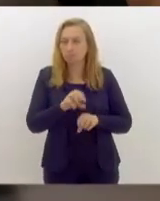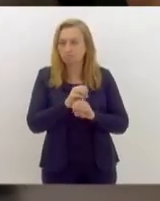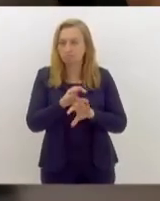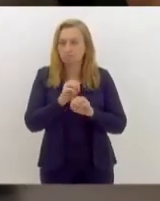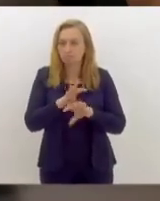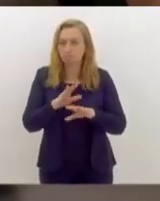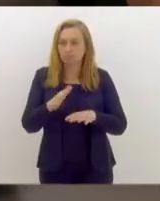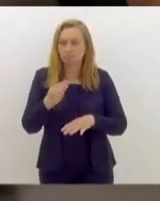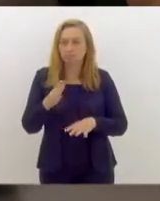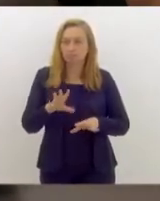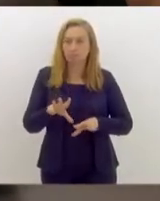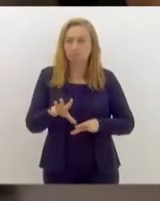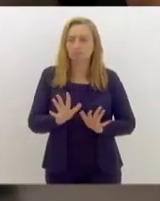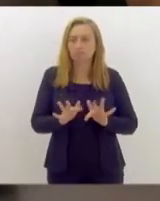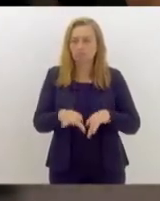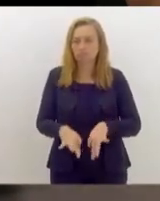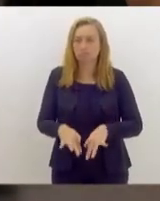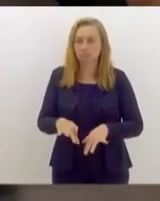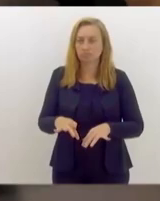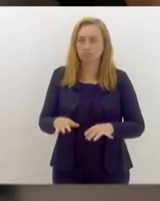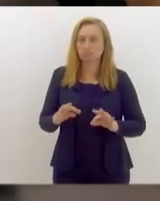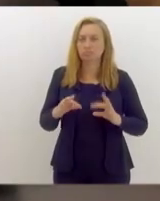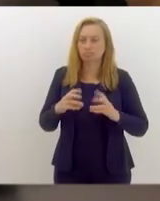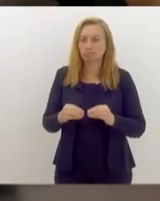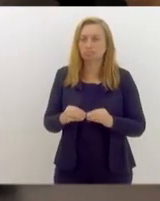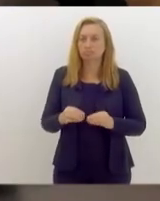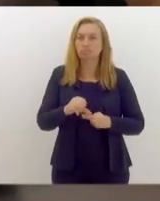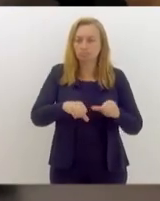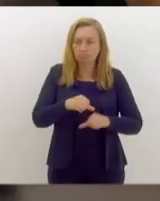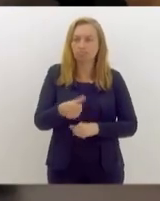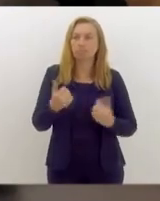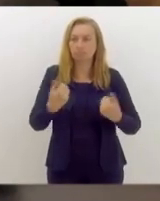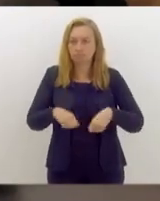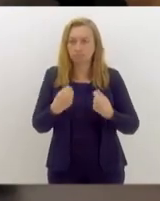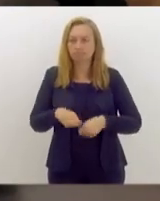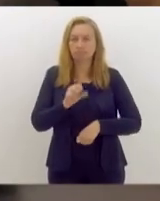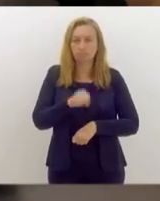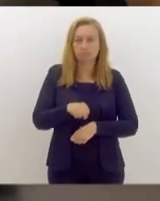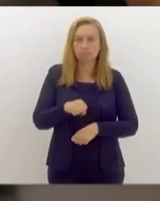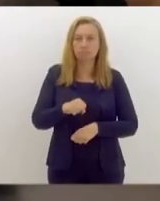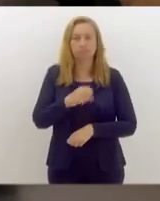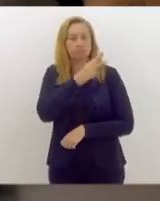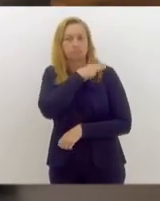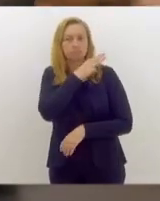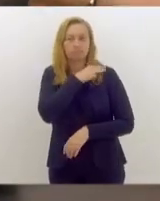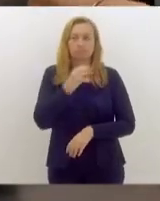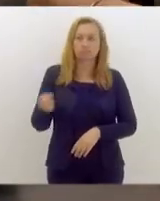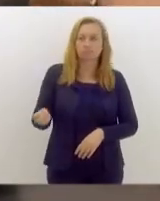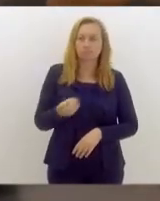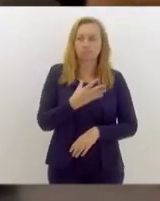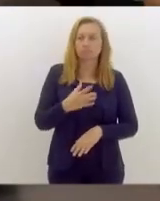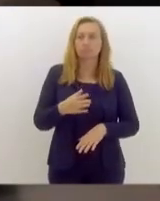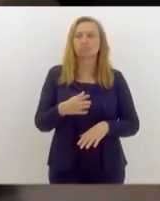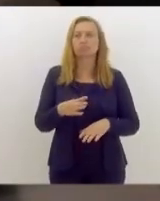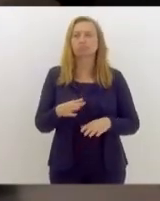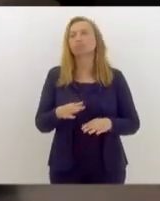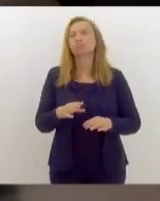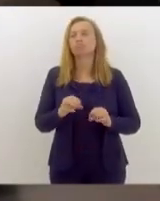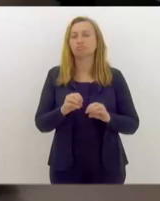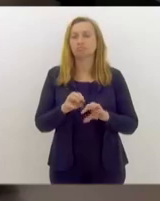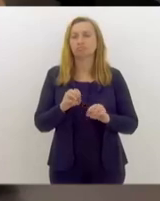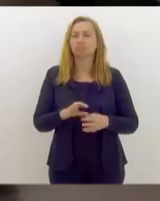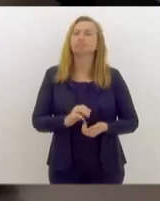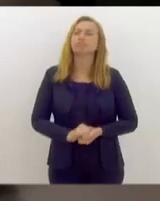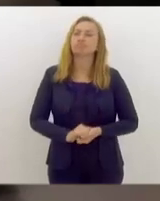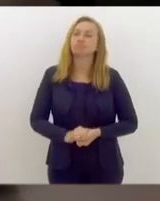mesma conclusão: era preciso mudar o ensino médio. Isso era, o senso comum, né? O